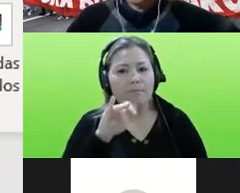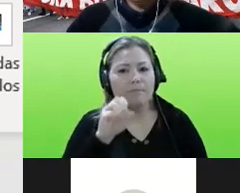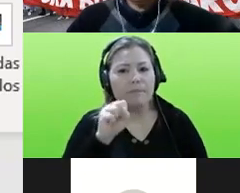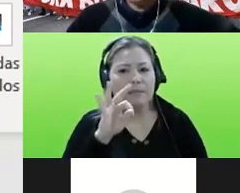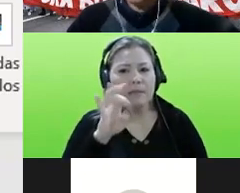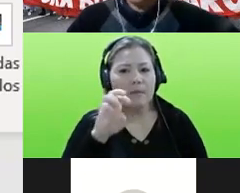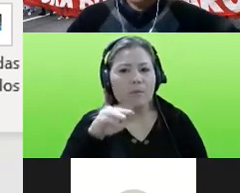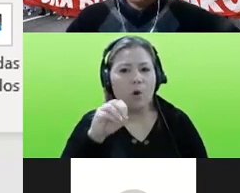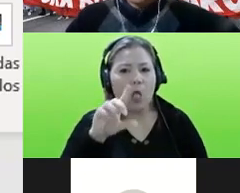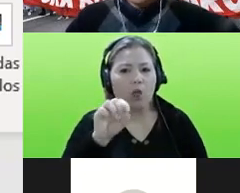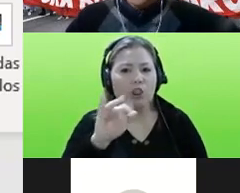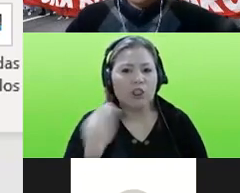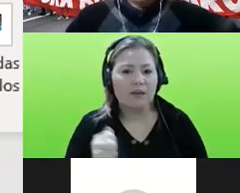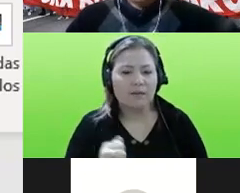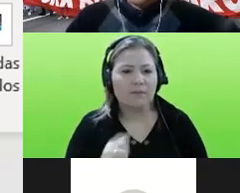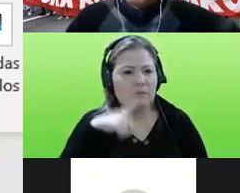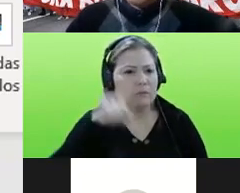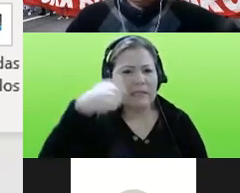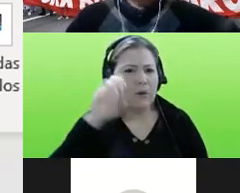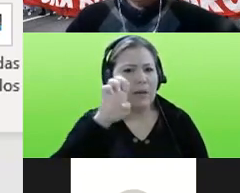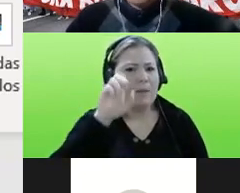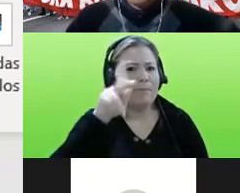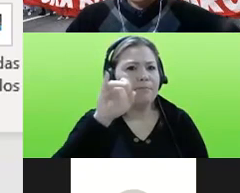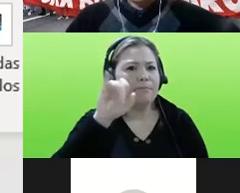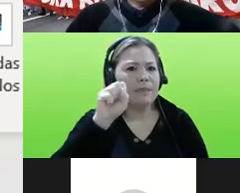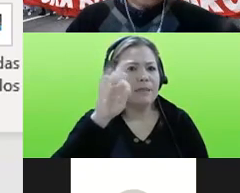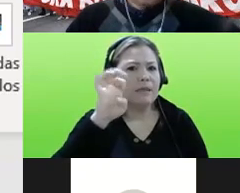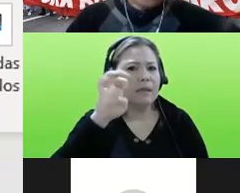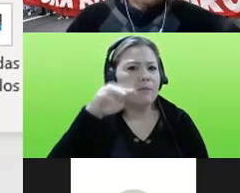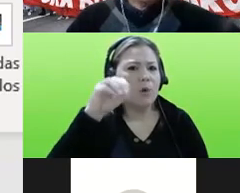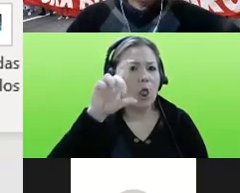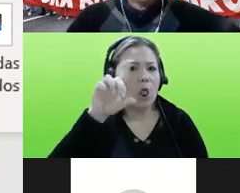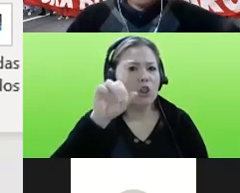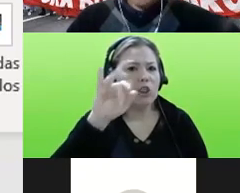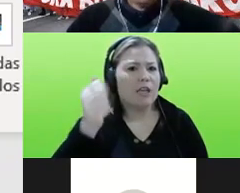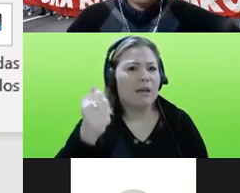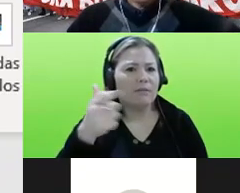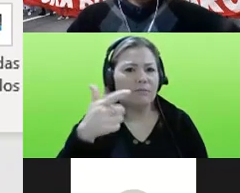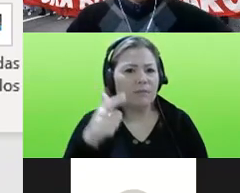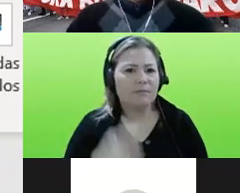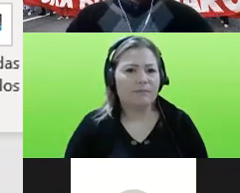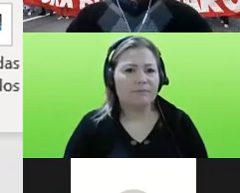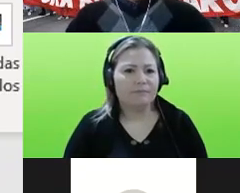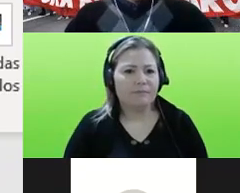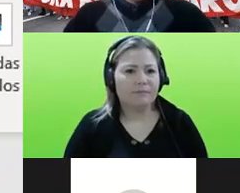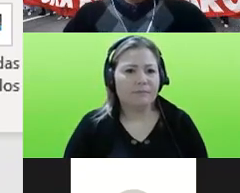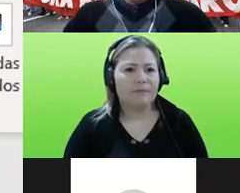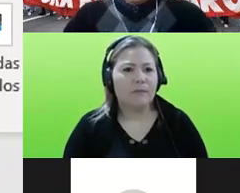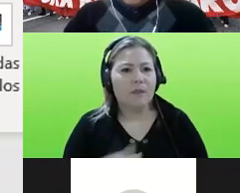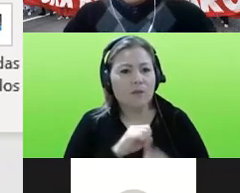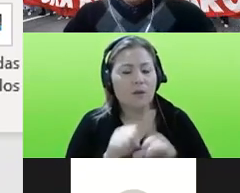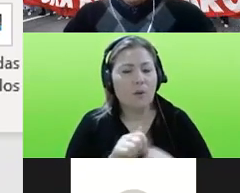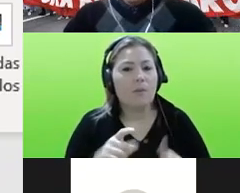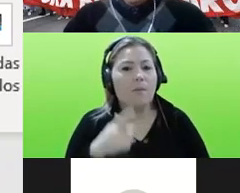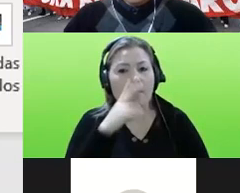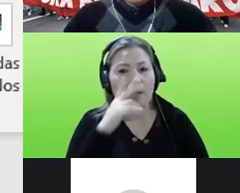nesse seminário, porque o nosso intento é mais da interlocução com as ciências sociais, mas no